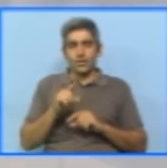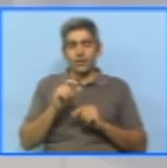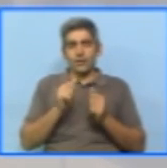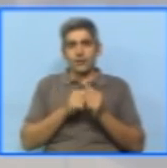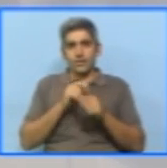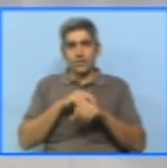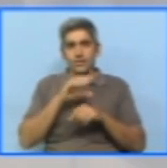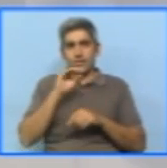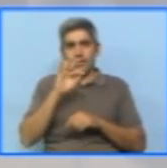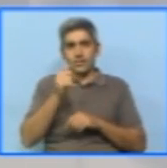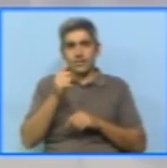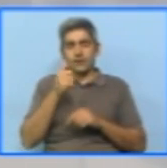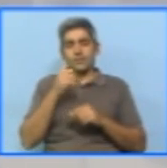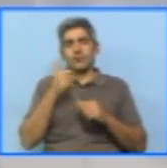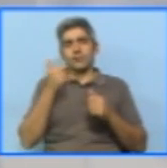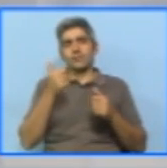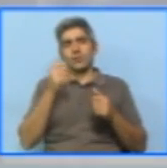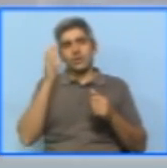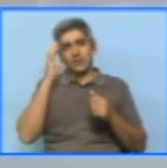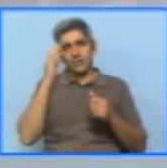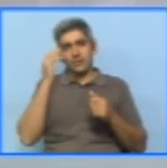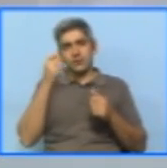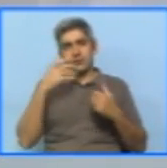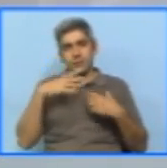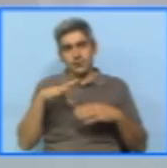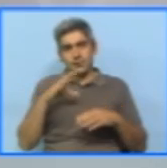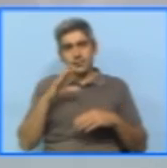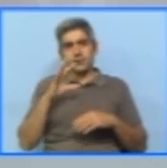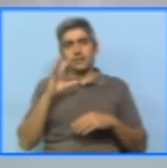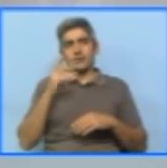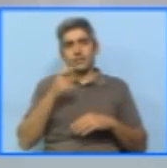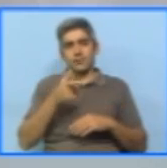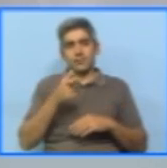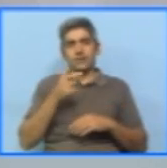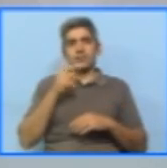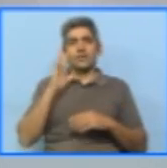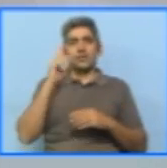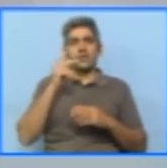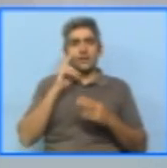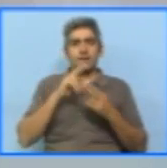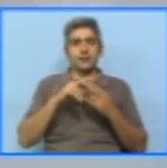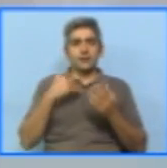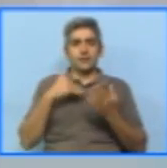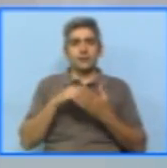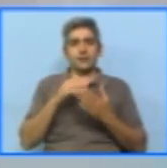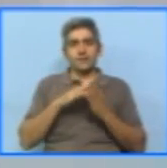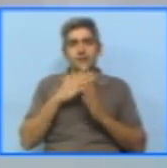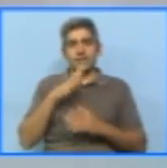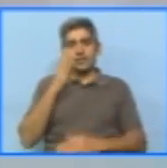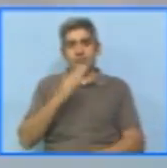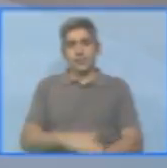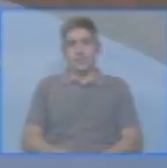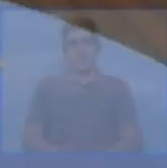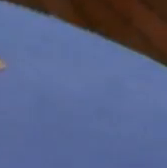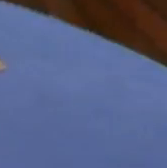pelas 22h45. Votos de boa tarde, boas férias, se for o caso, e até à próxima segunda-feira, se Deus quiser.